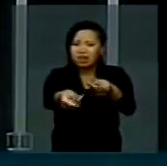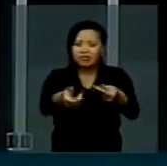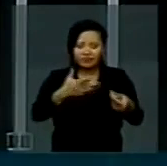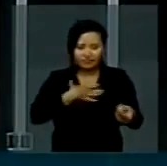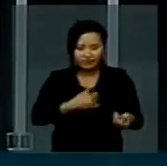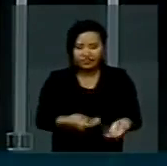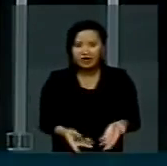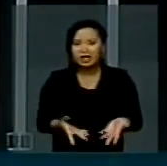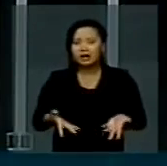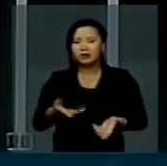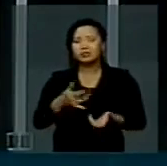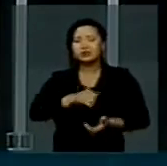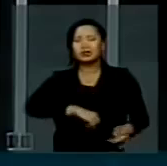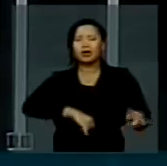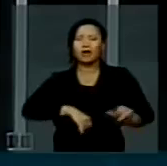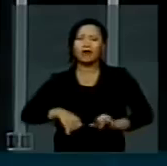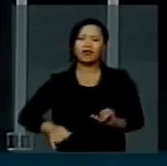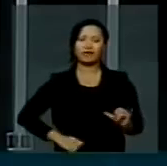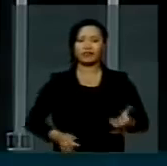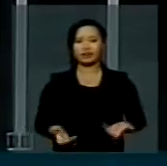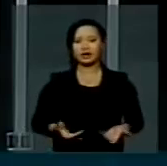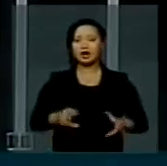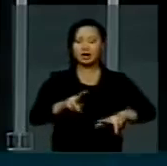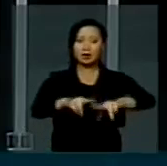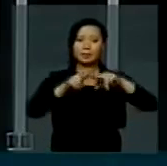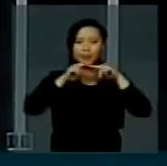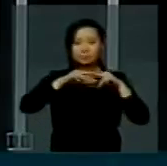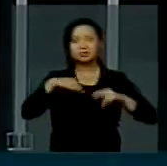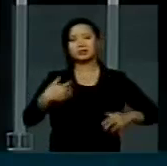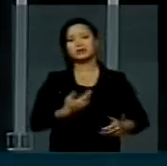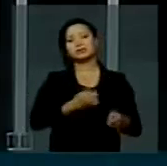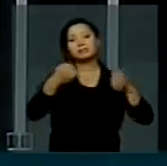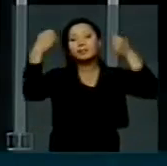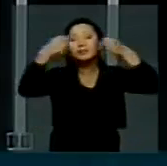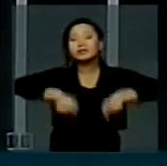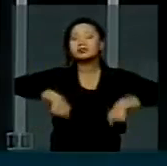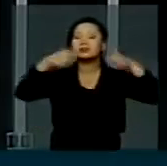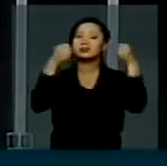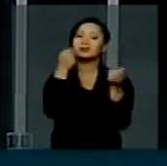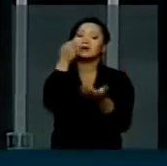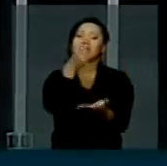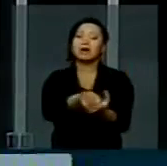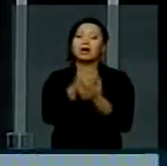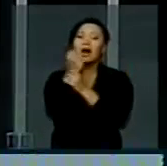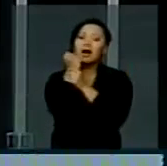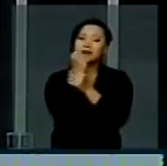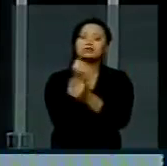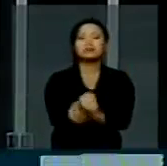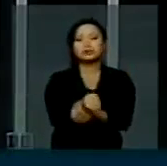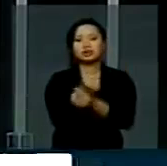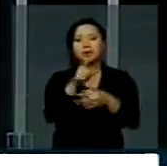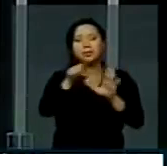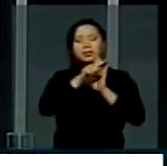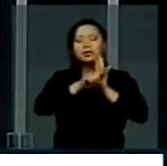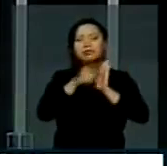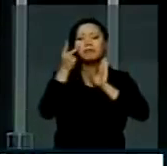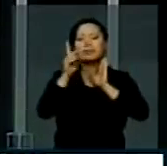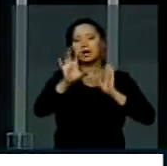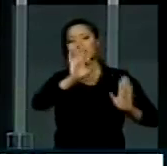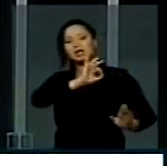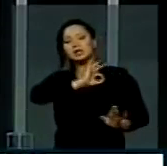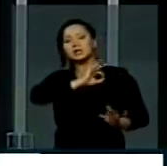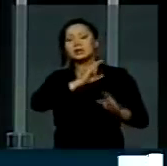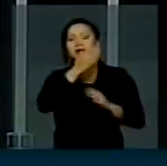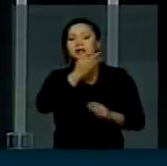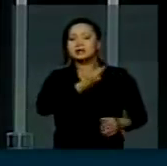netos. E é exatamente por isso que nós precisamos da garantia, da continuidade dos programas da área da segurança pública, para diminuir